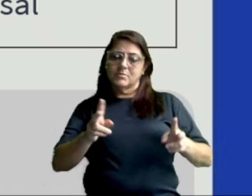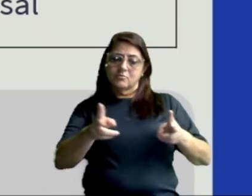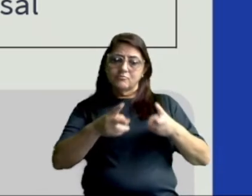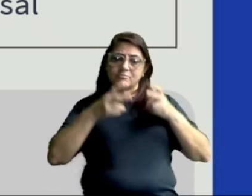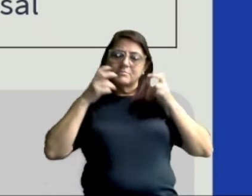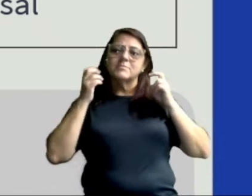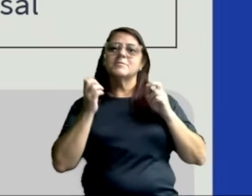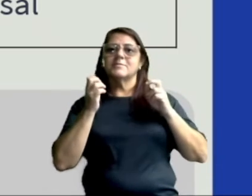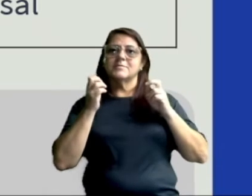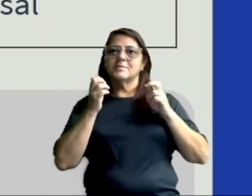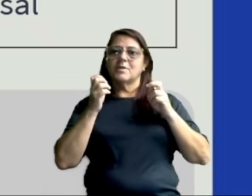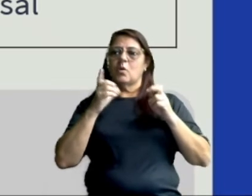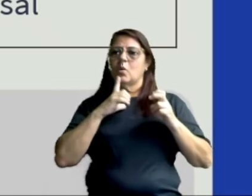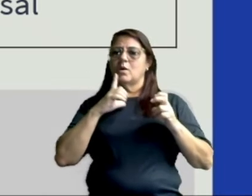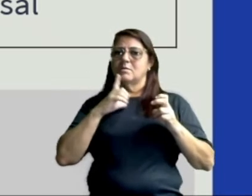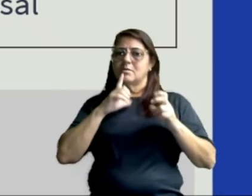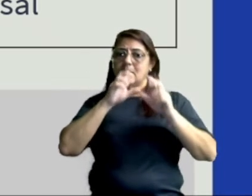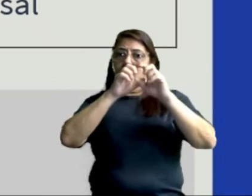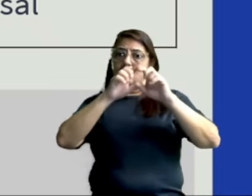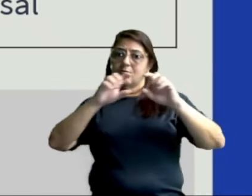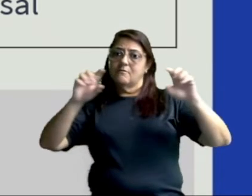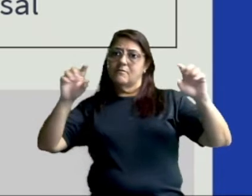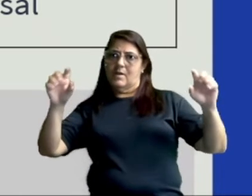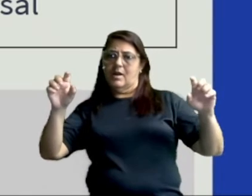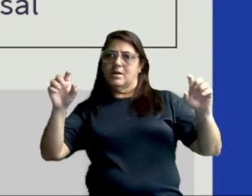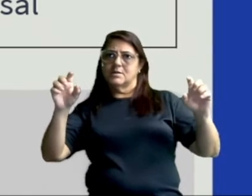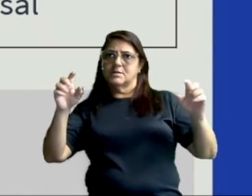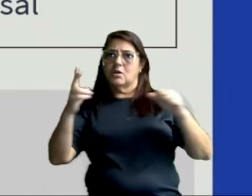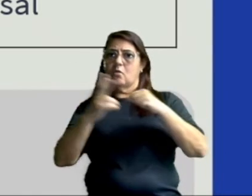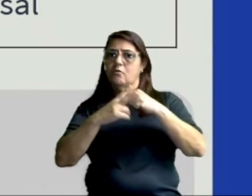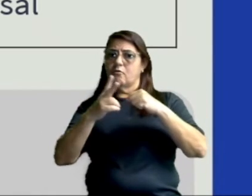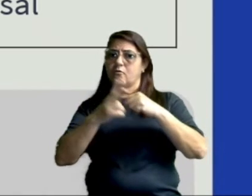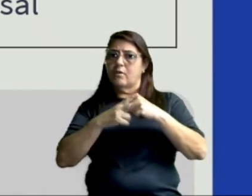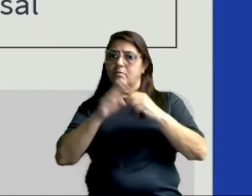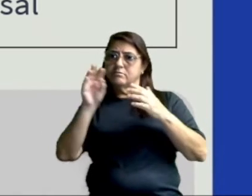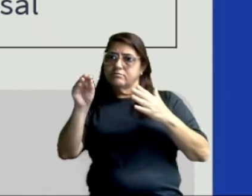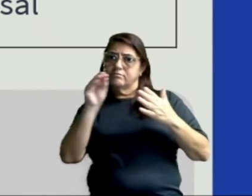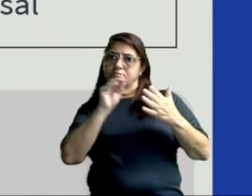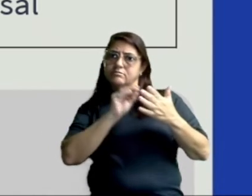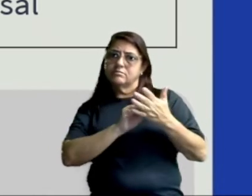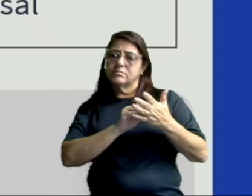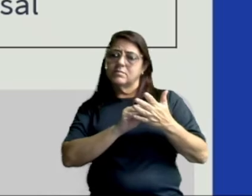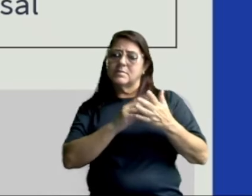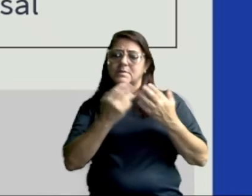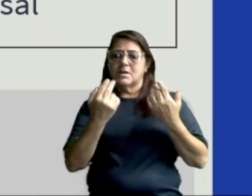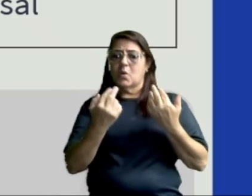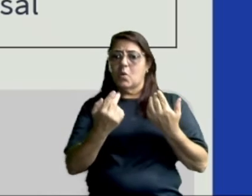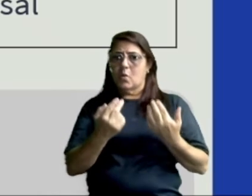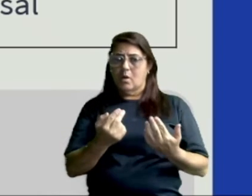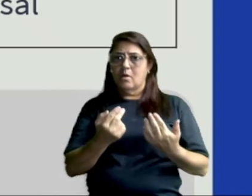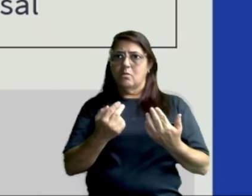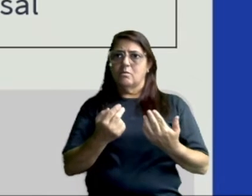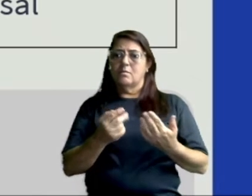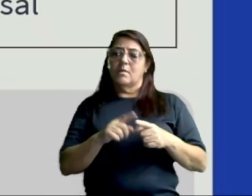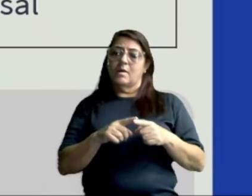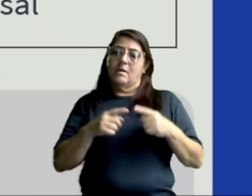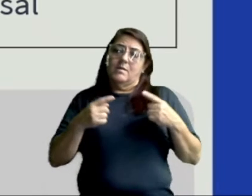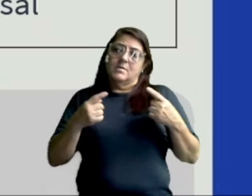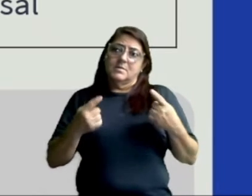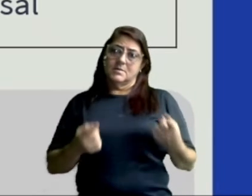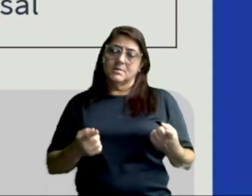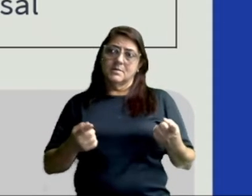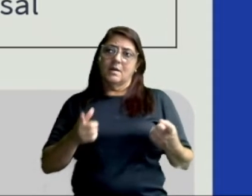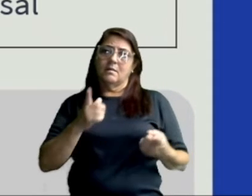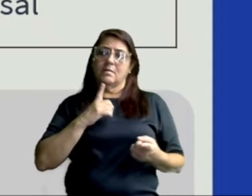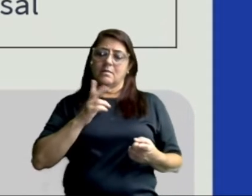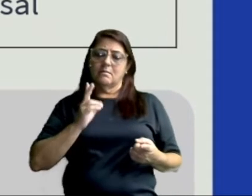tomarem cuidado. Quando tiver frase desse tipo, o verbo vai ser empregado da mesma forma, porém, vai